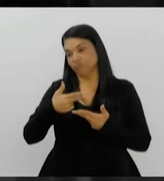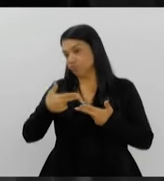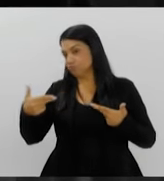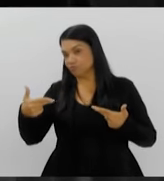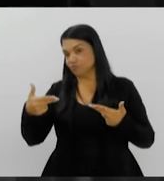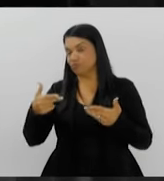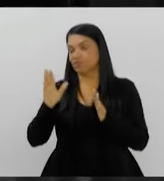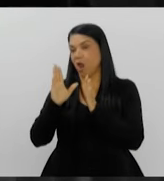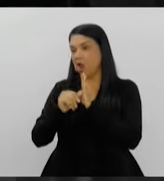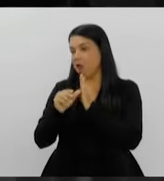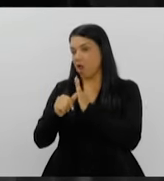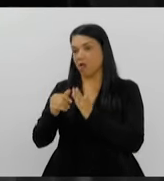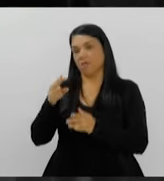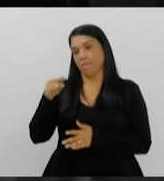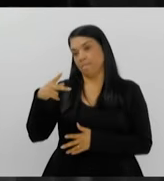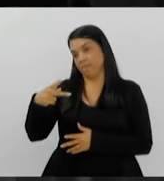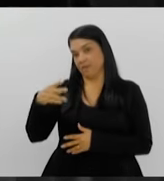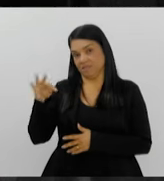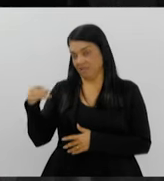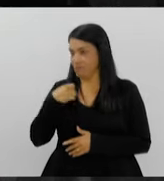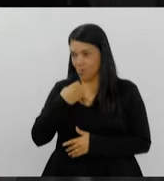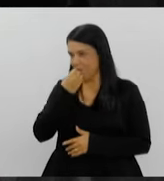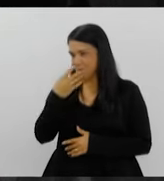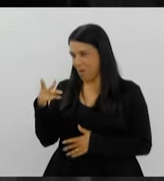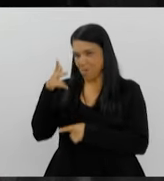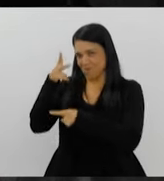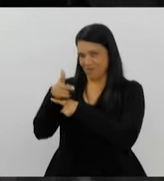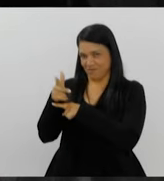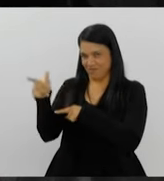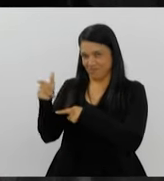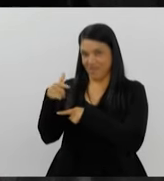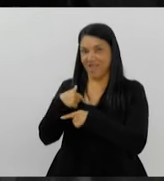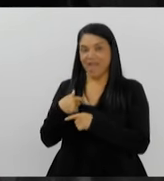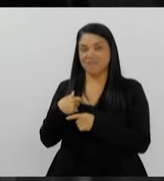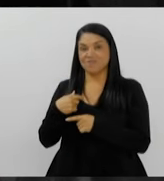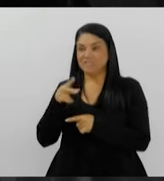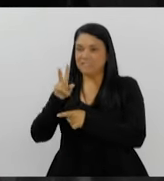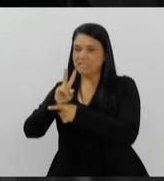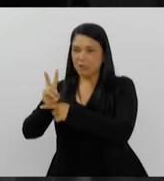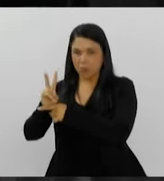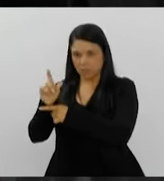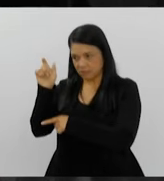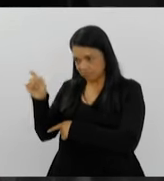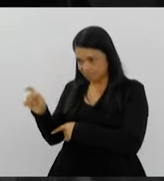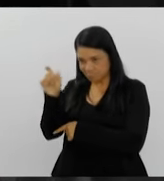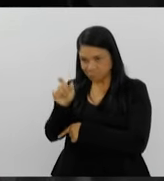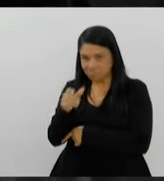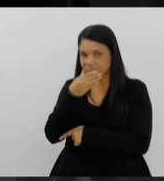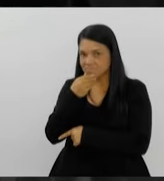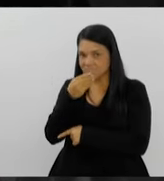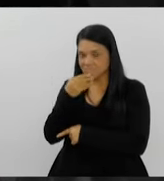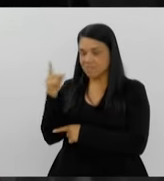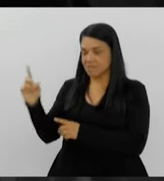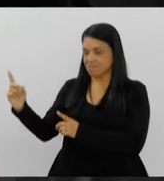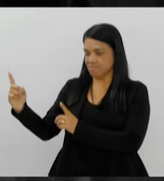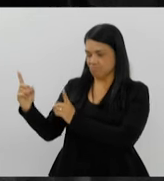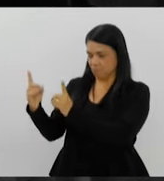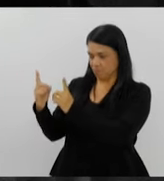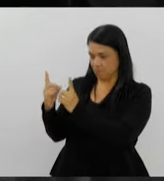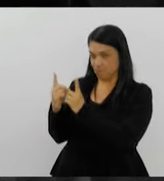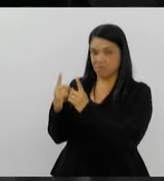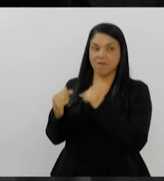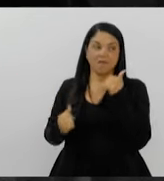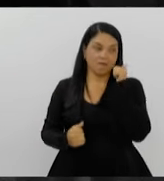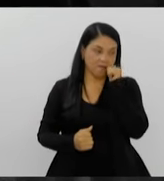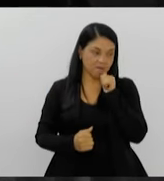obviamente Isso não é bom pro vídeo dele e aí Os seguranças dele aproximaram mais uma vez a senhora